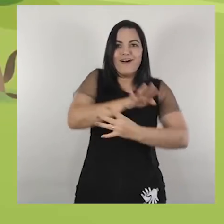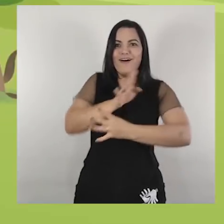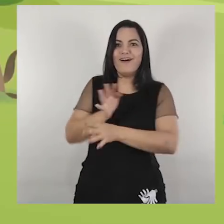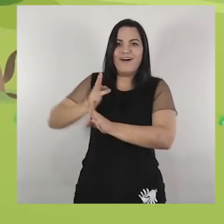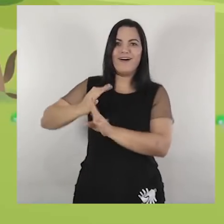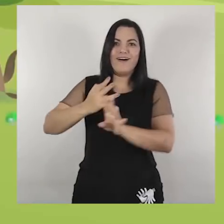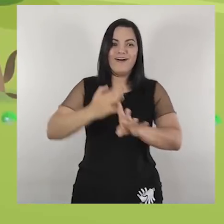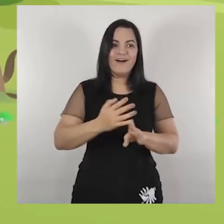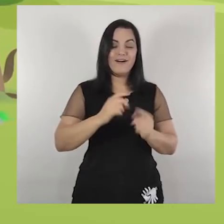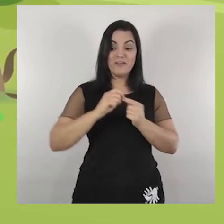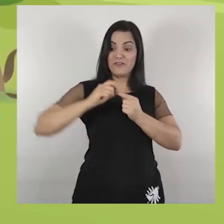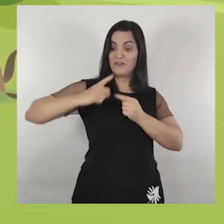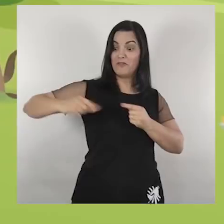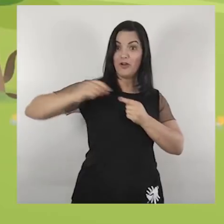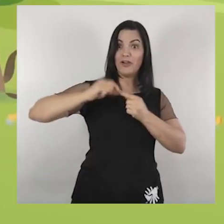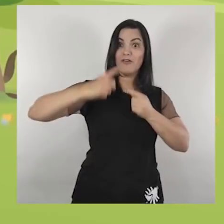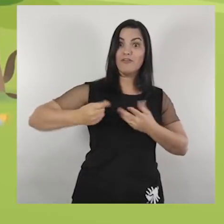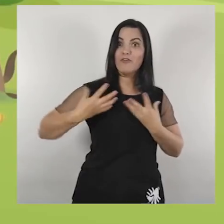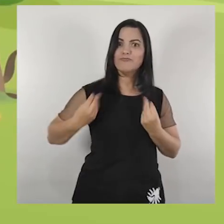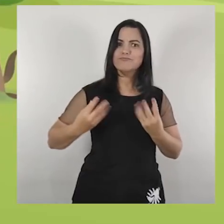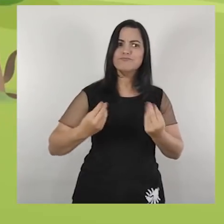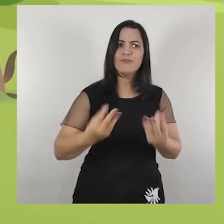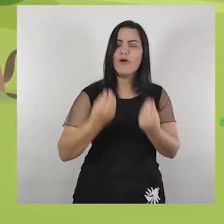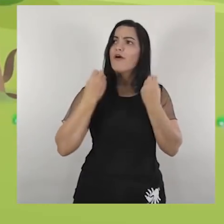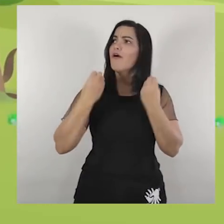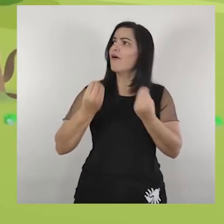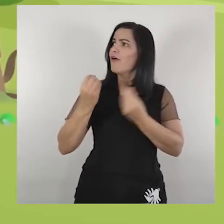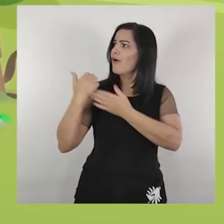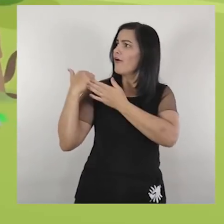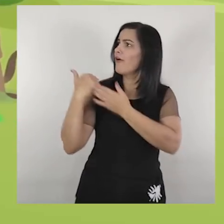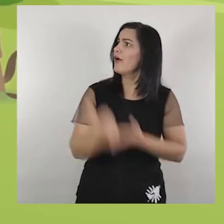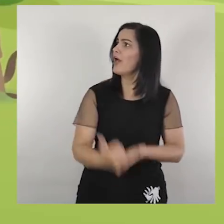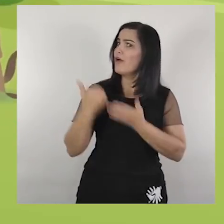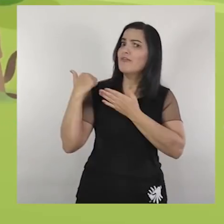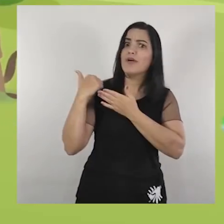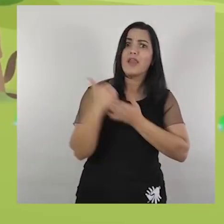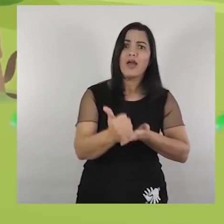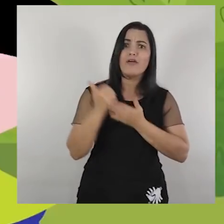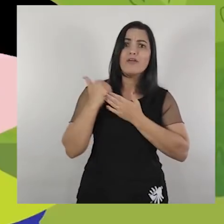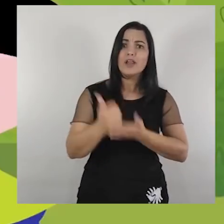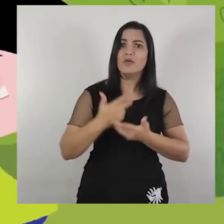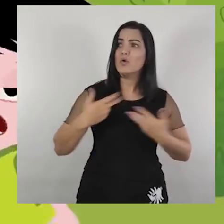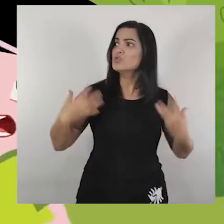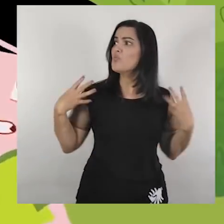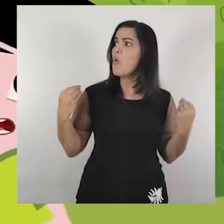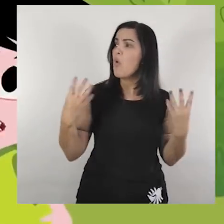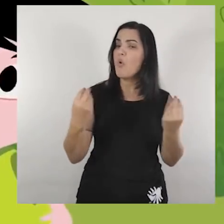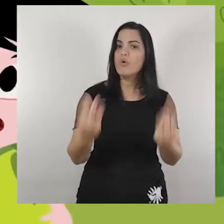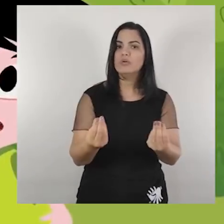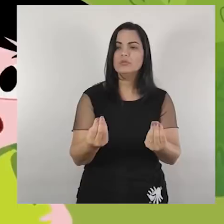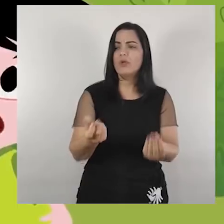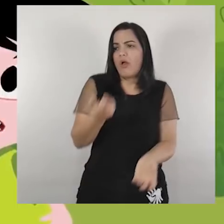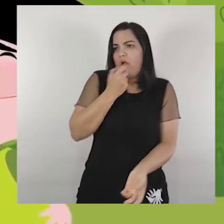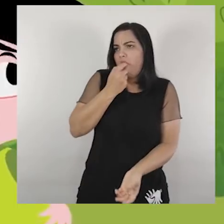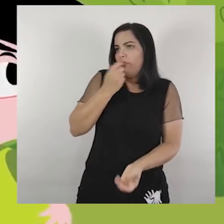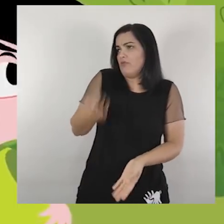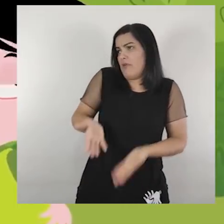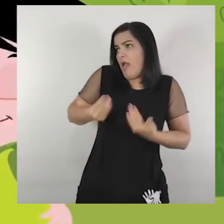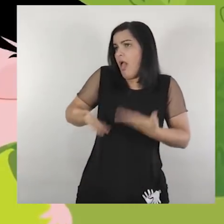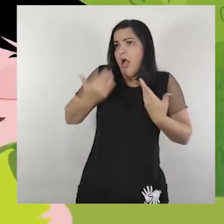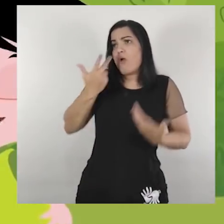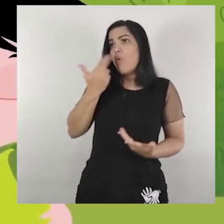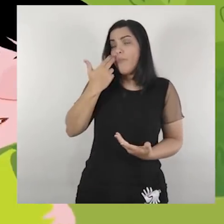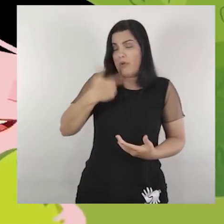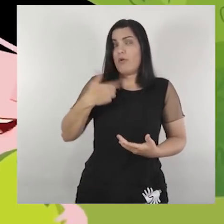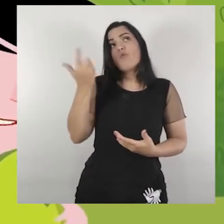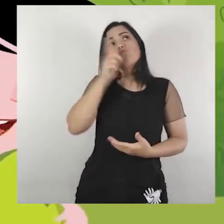folhas! Quanto biscoito! Como será que elas carregam tanta coisa? Uma bolacha nem é tão pesada assim.